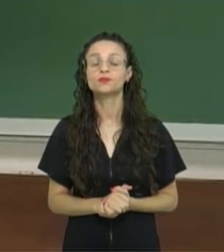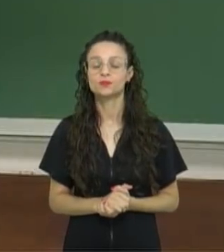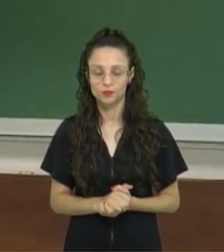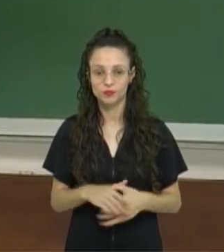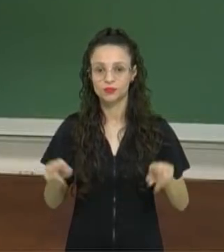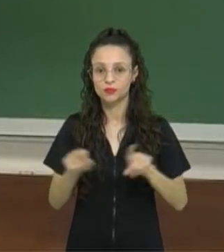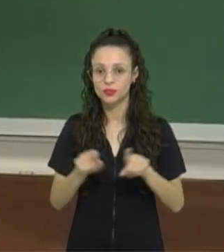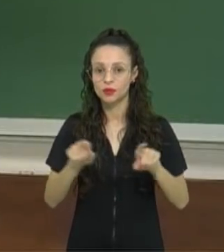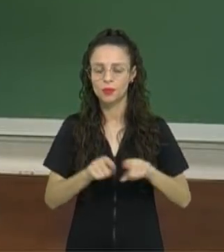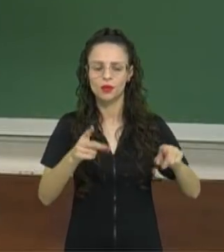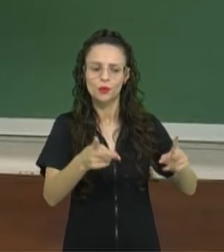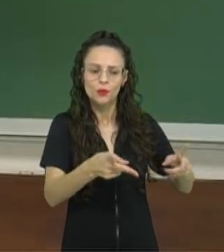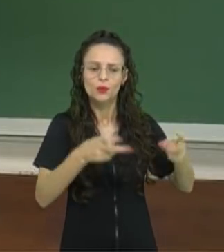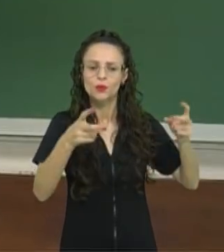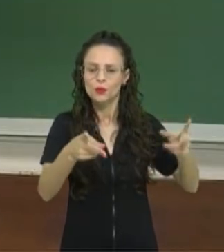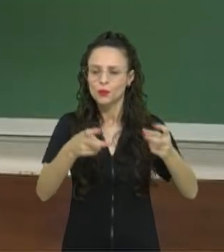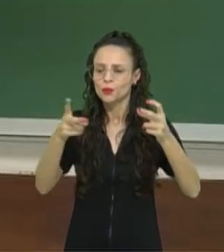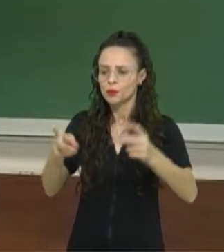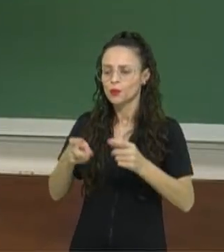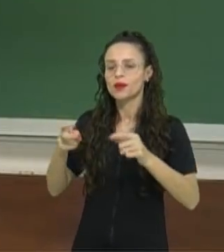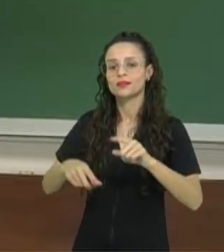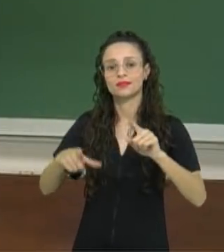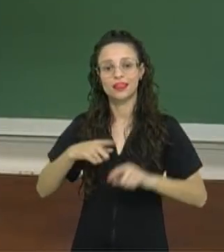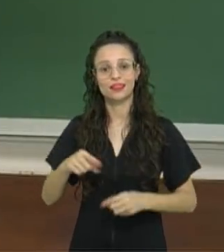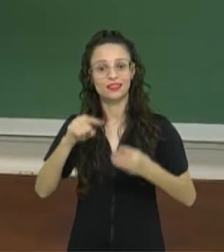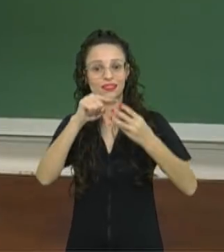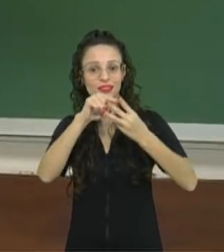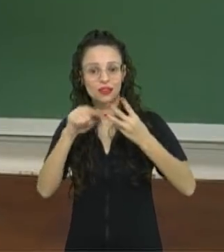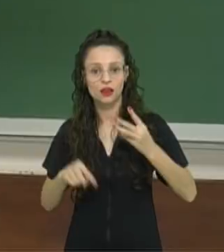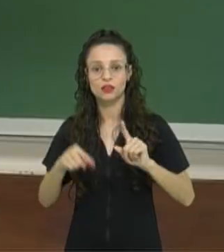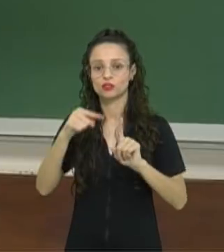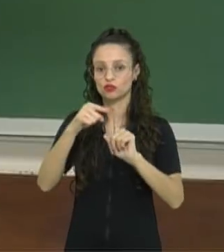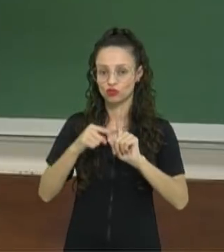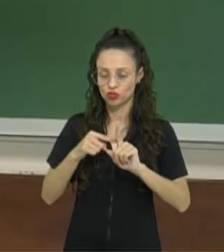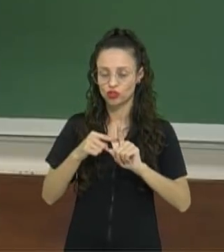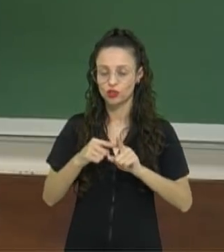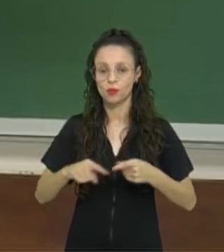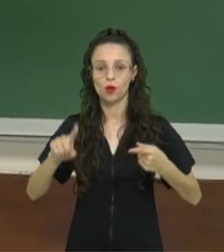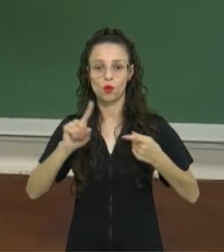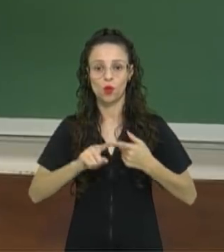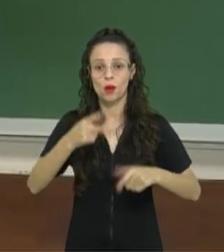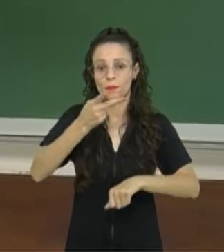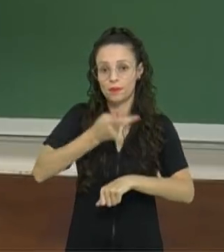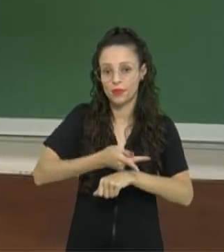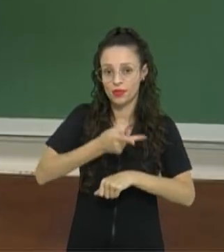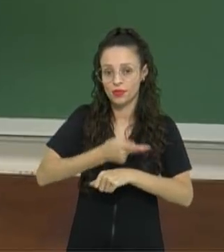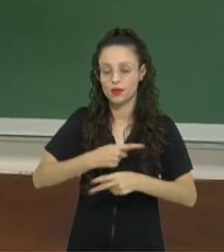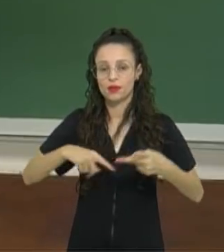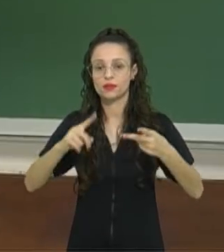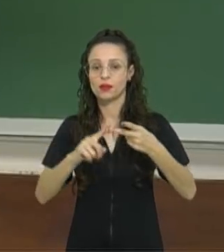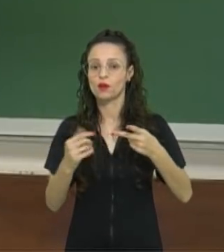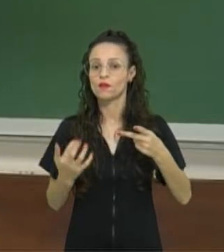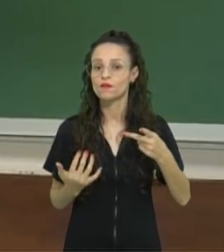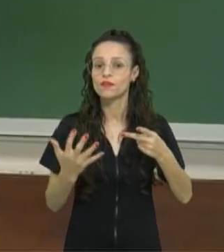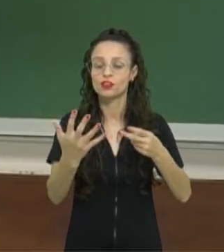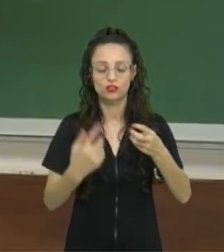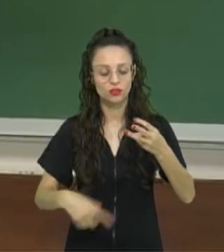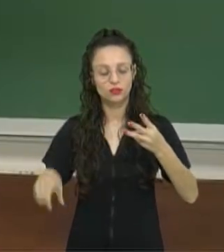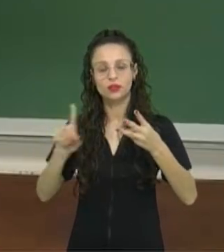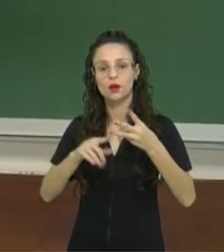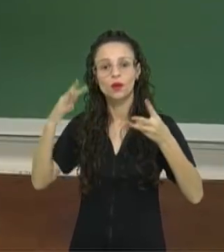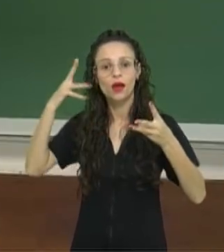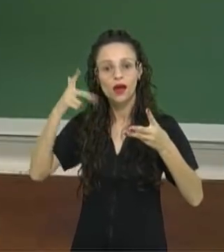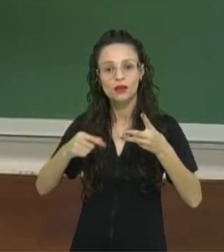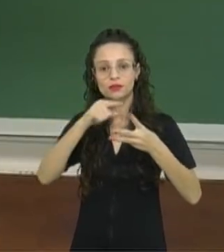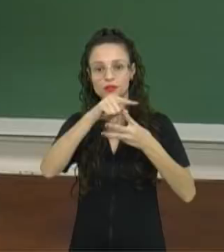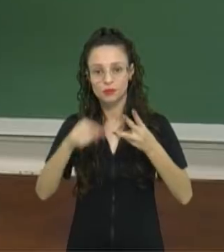extrativismo, ele vai ser classificado em 3 tipos: o extrativismo mineral, vegetal e